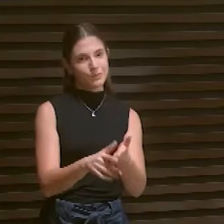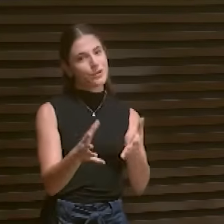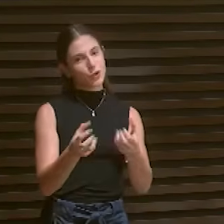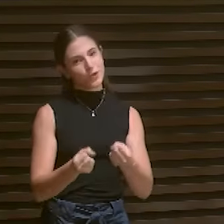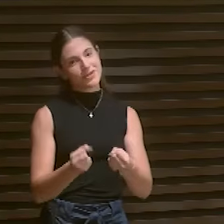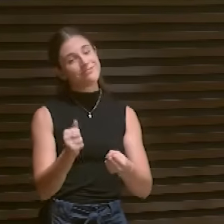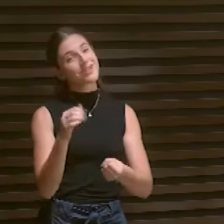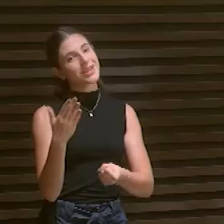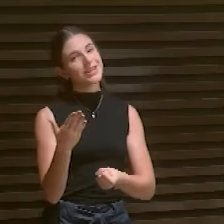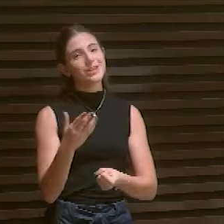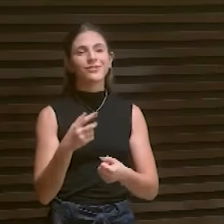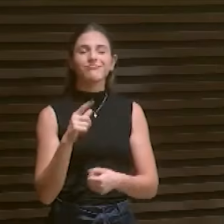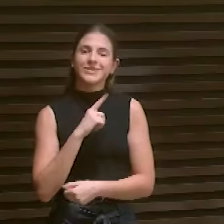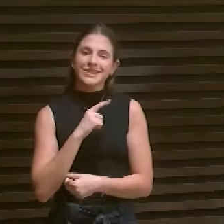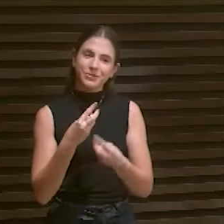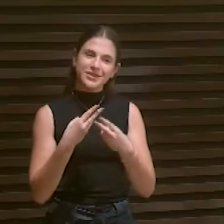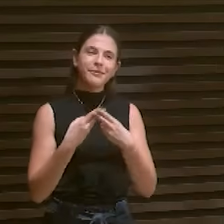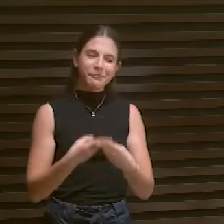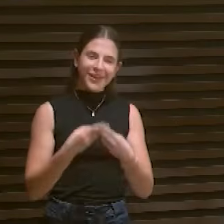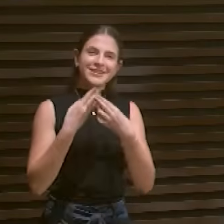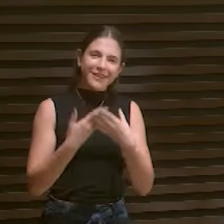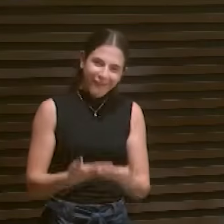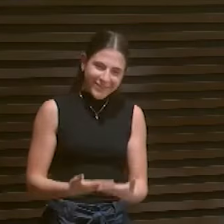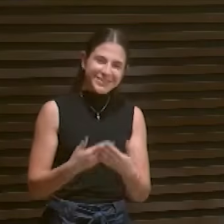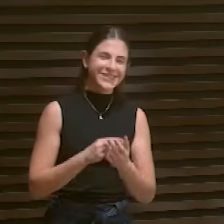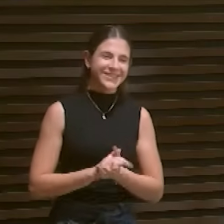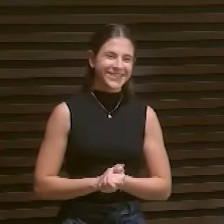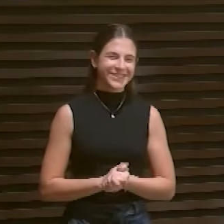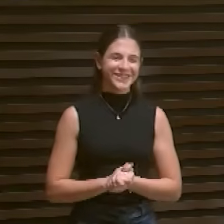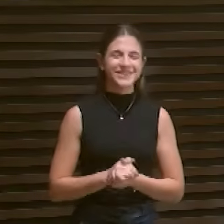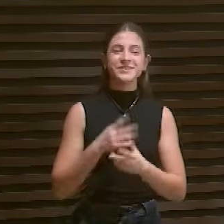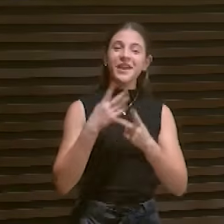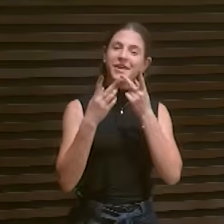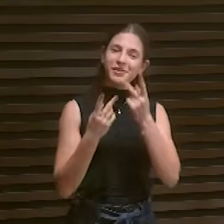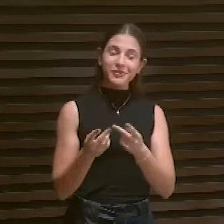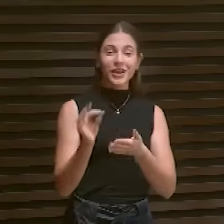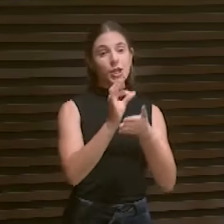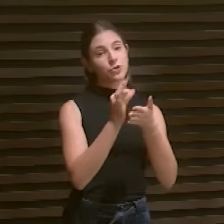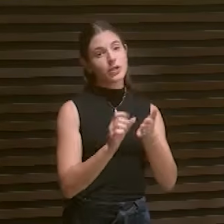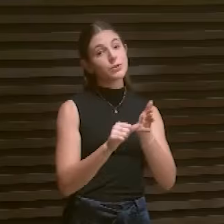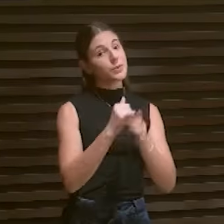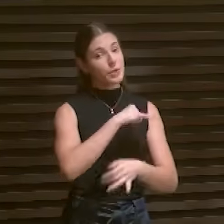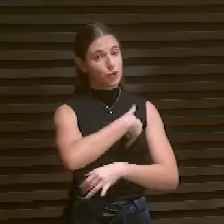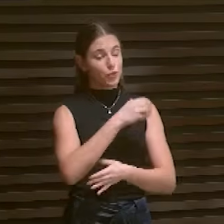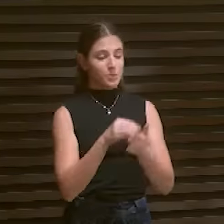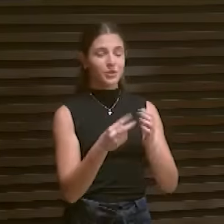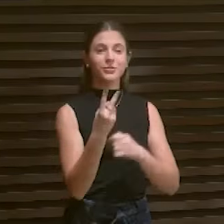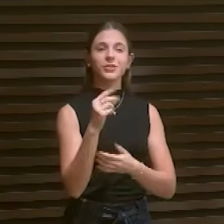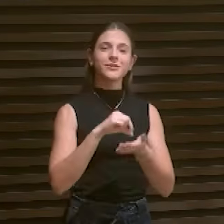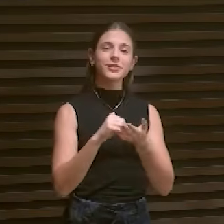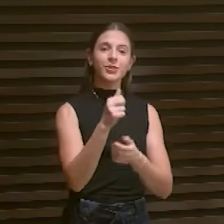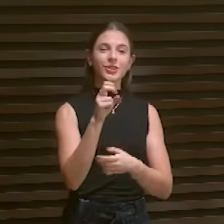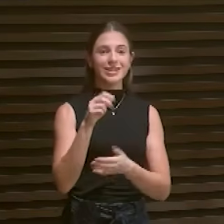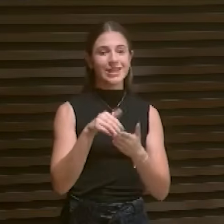Então nós seremos um pouquinho mais pacientes, ok? Diz assim o texto de 1 João, capítulo 2, versículos